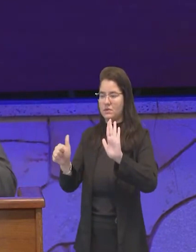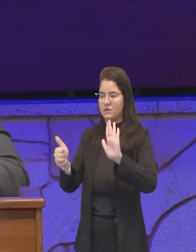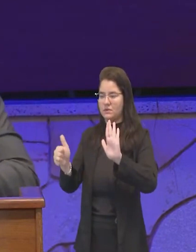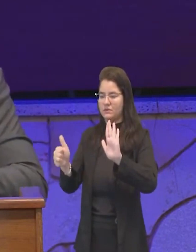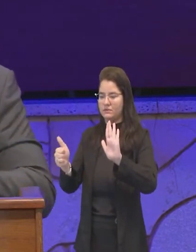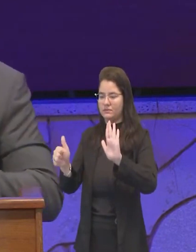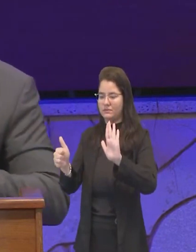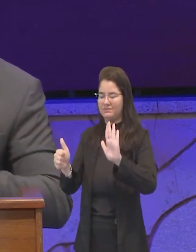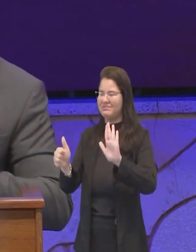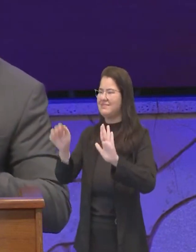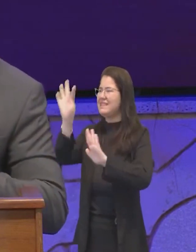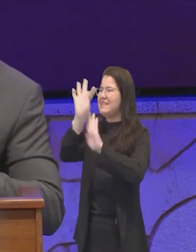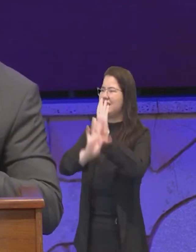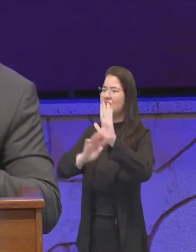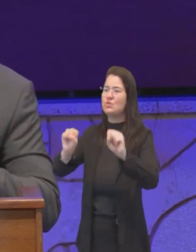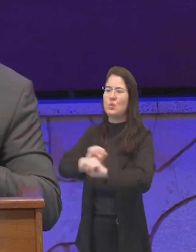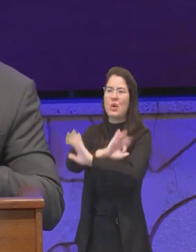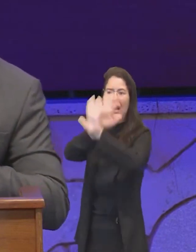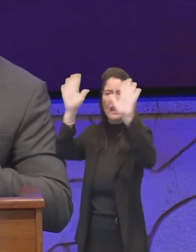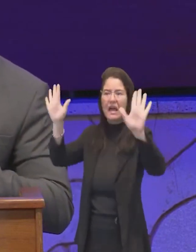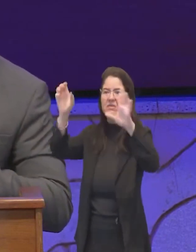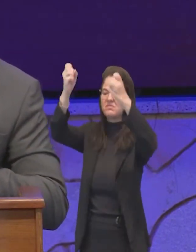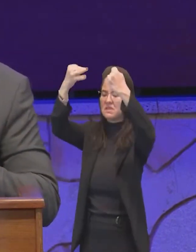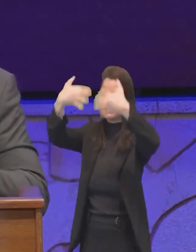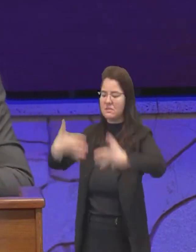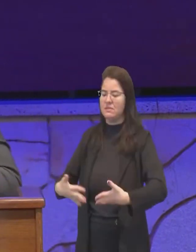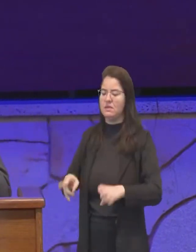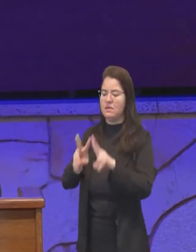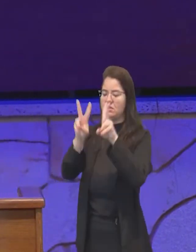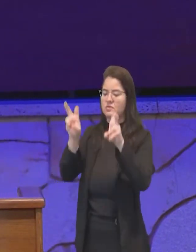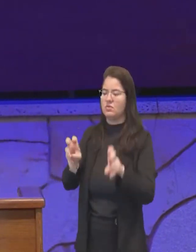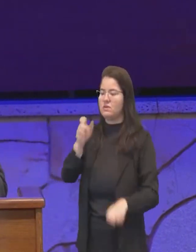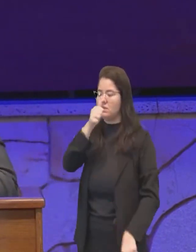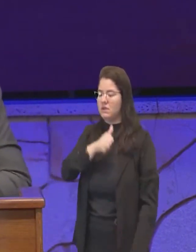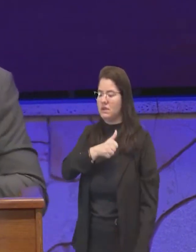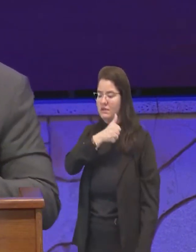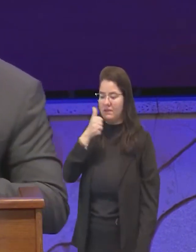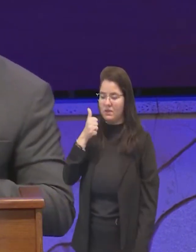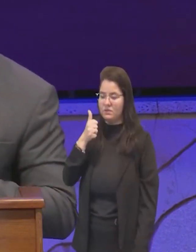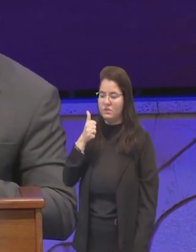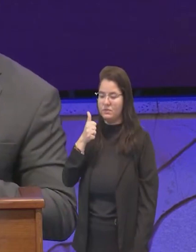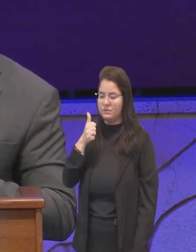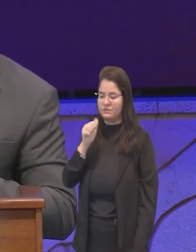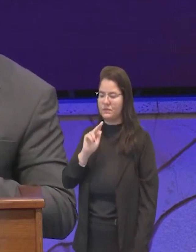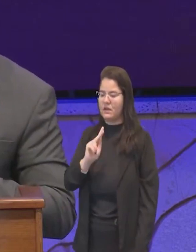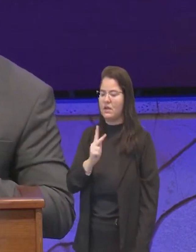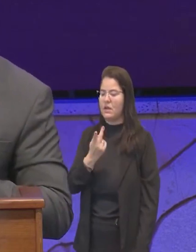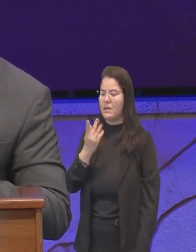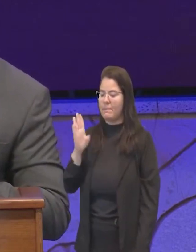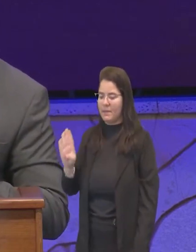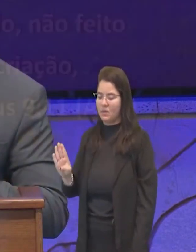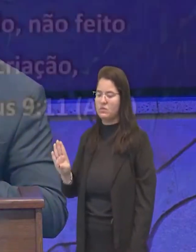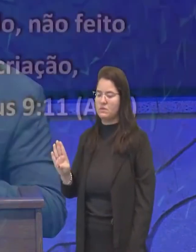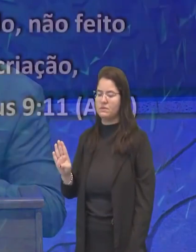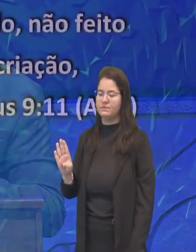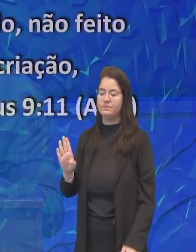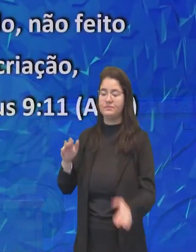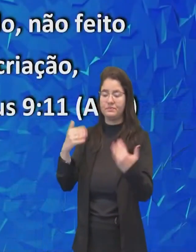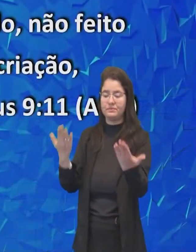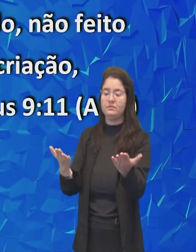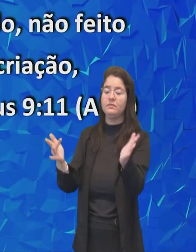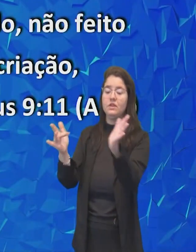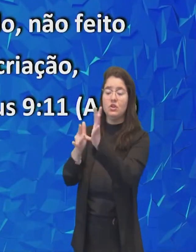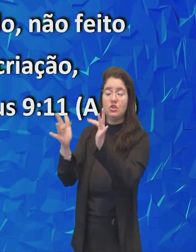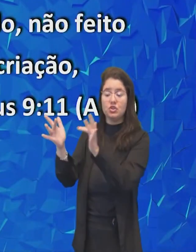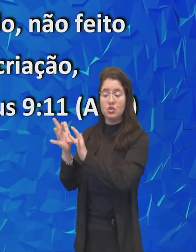Que texto claro que fala a respeito do sacrifício. Hebreus capítulo 9, verso 11. Quando, porém, veio Cristo como